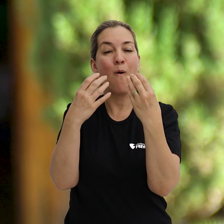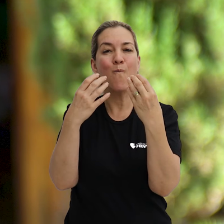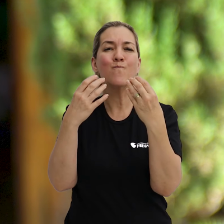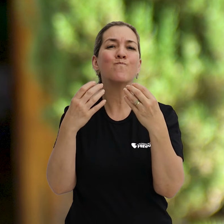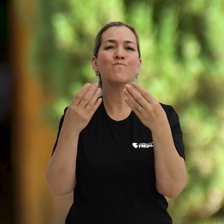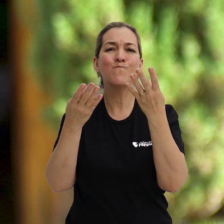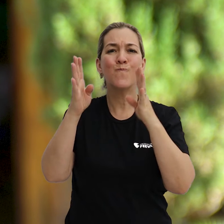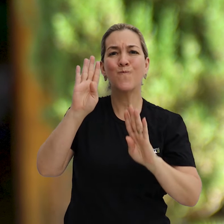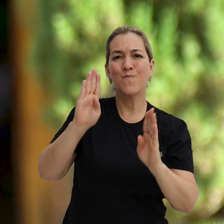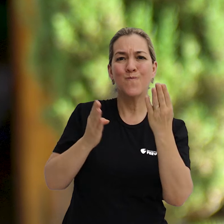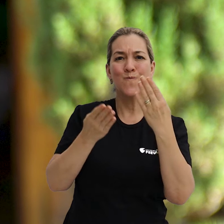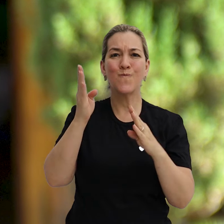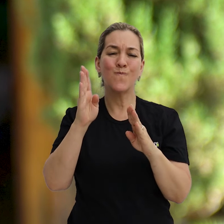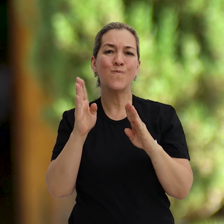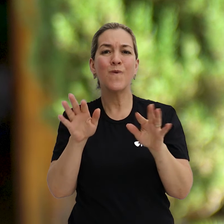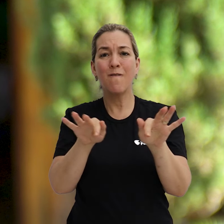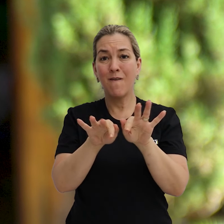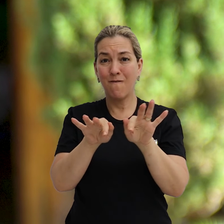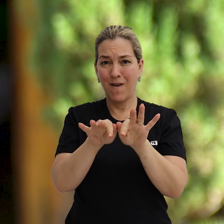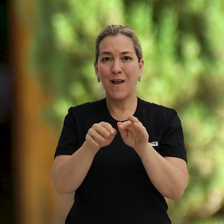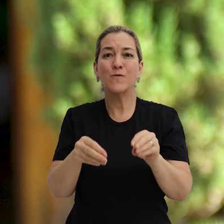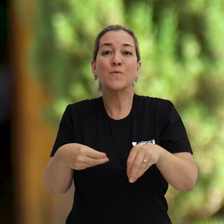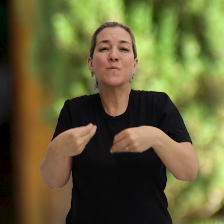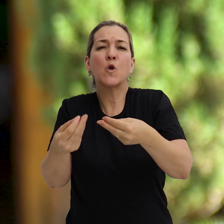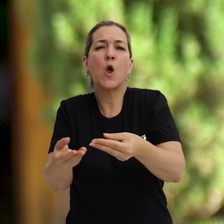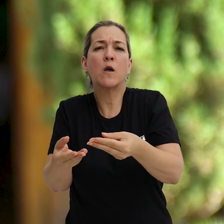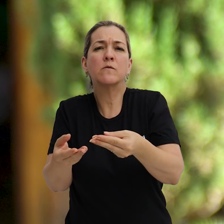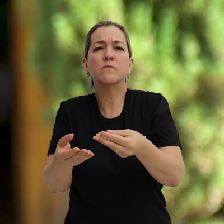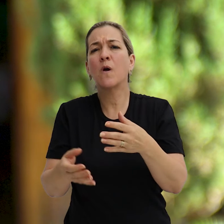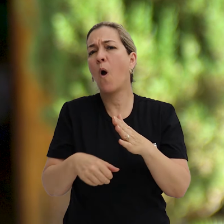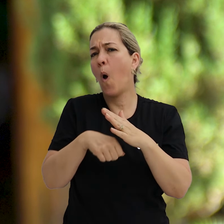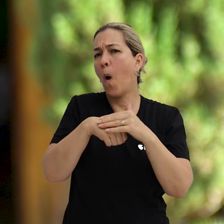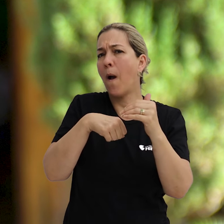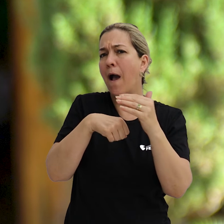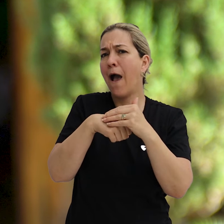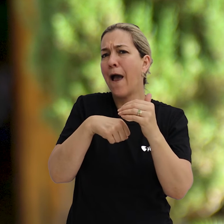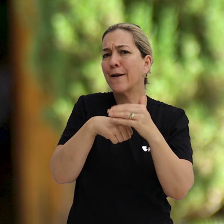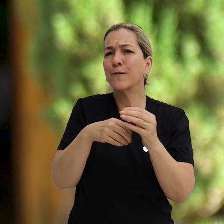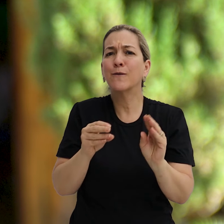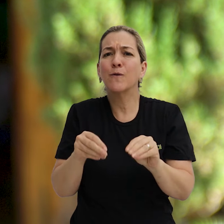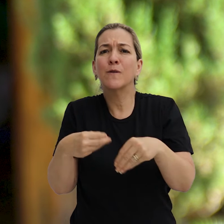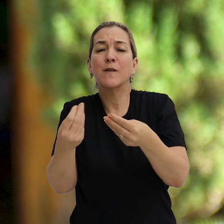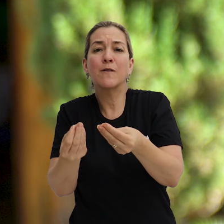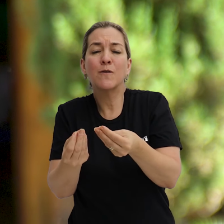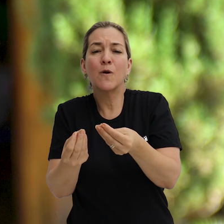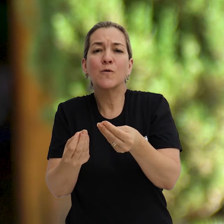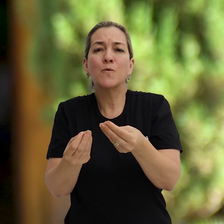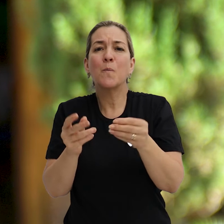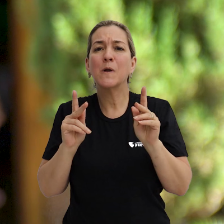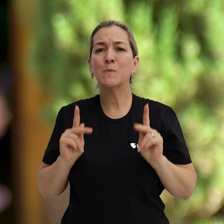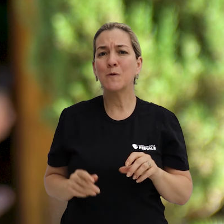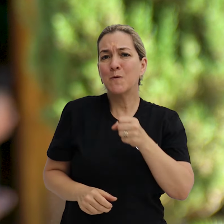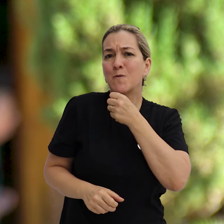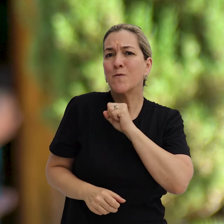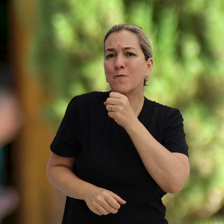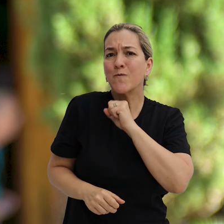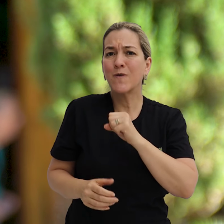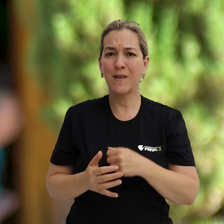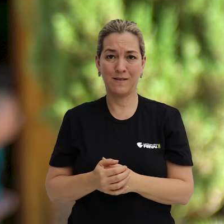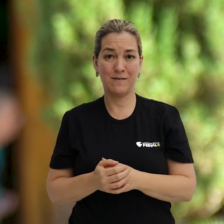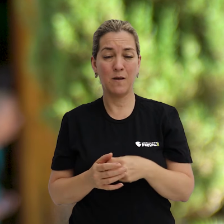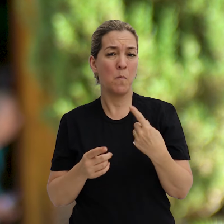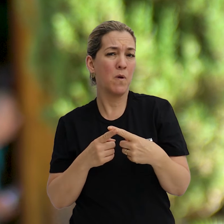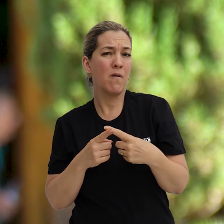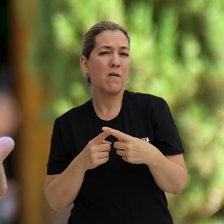isso, nos prestigia com isso. É um carinho que elas estão dando para as idosas.